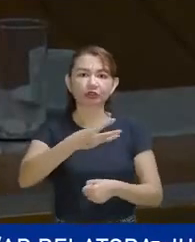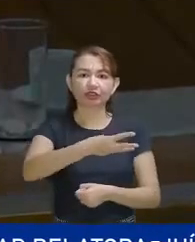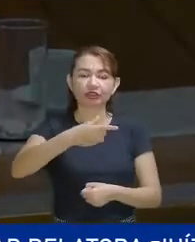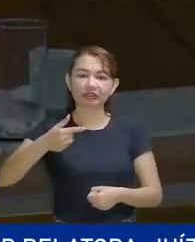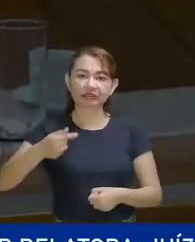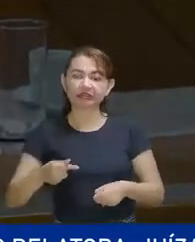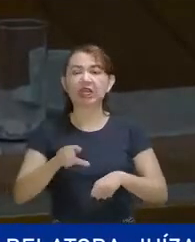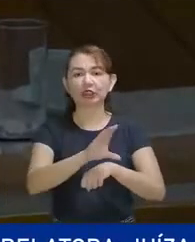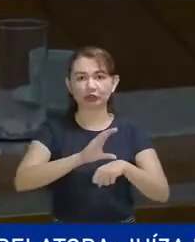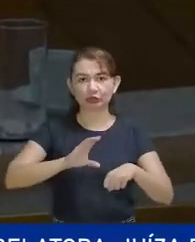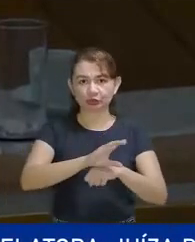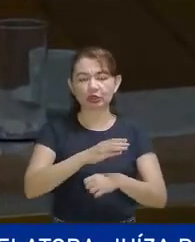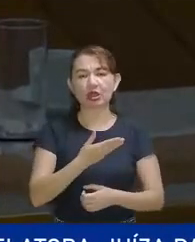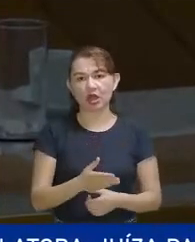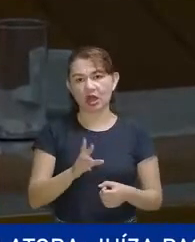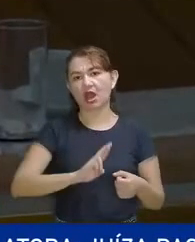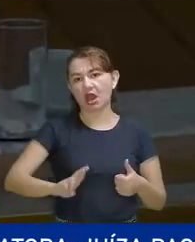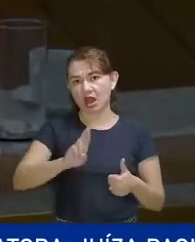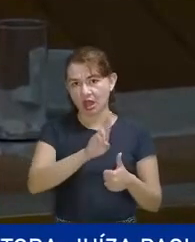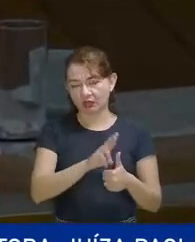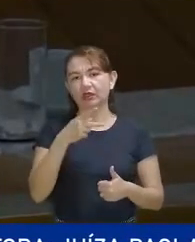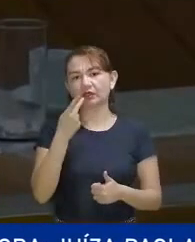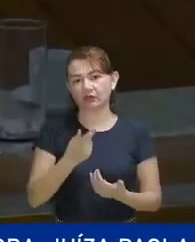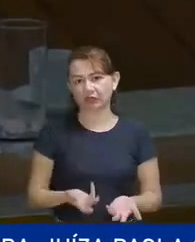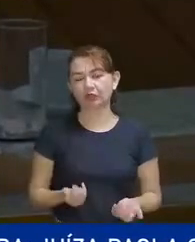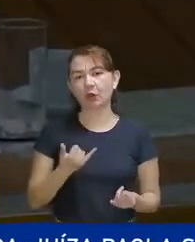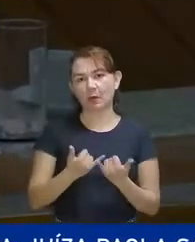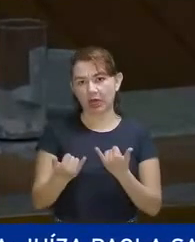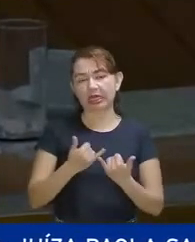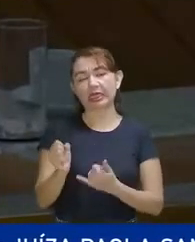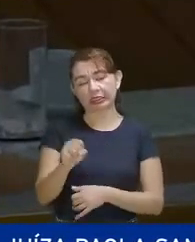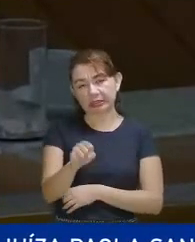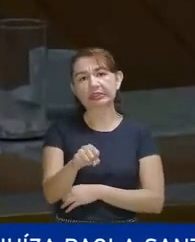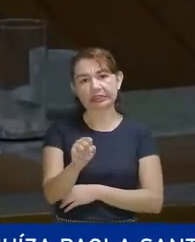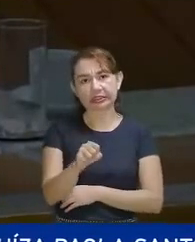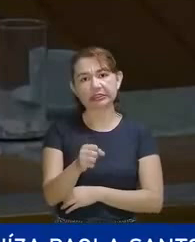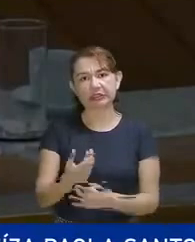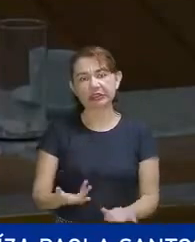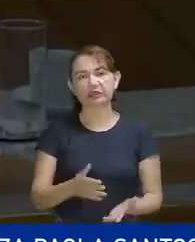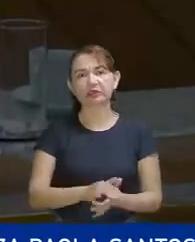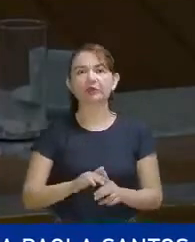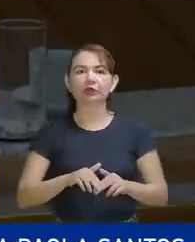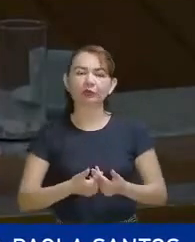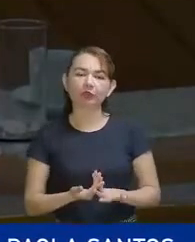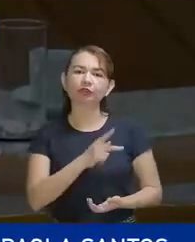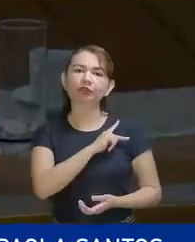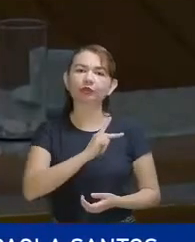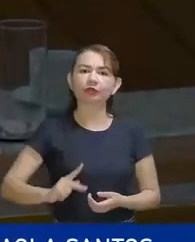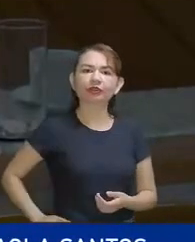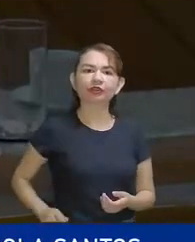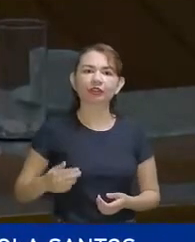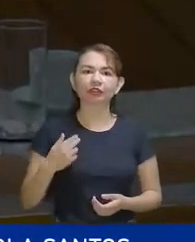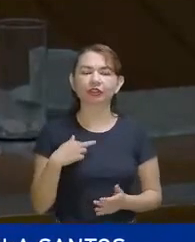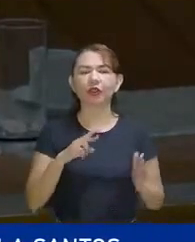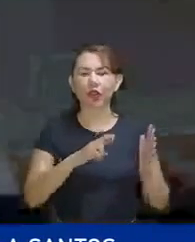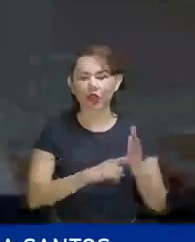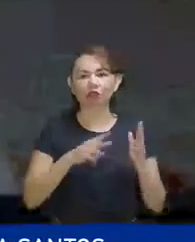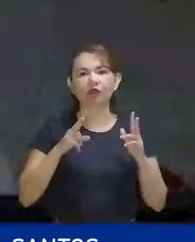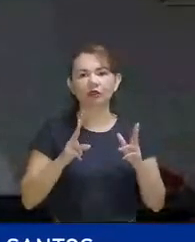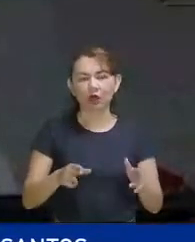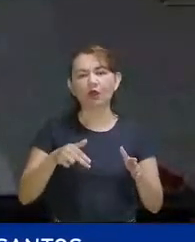conforme a sua eminente relatora tratou aqui, me parece que foi feita. Então, nesse sentido, senhor presidente, eu estou acompanhando a eminente